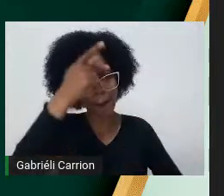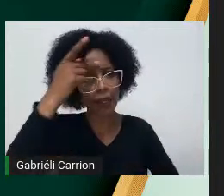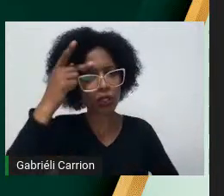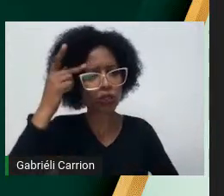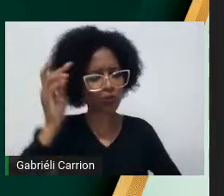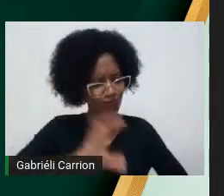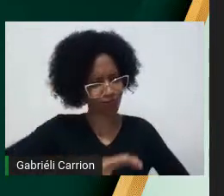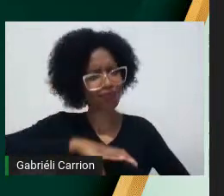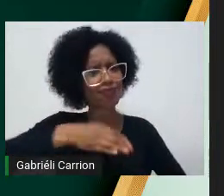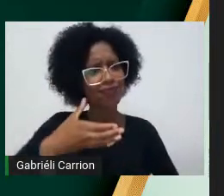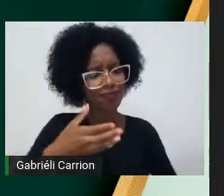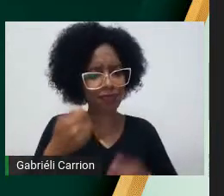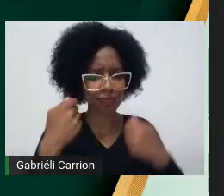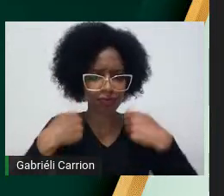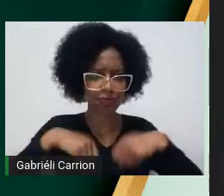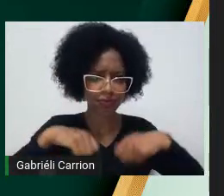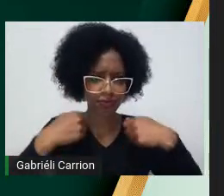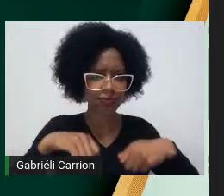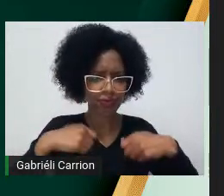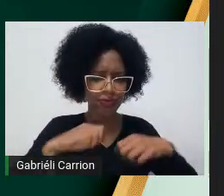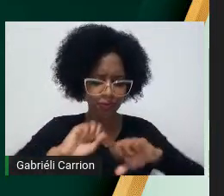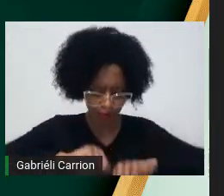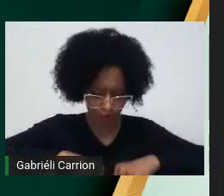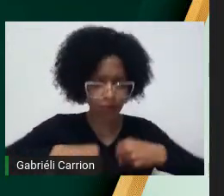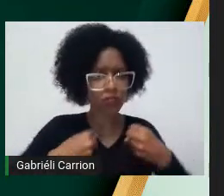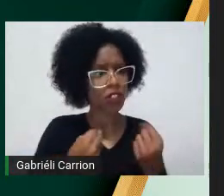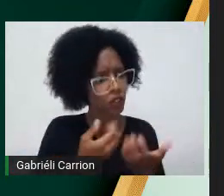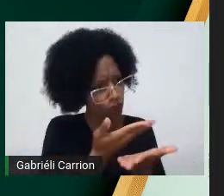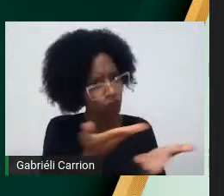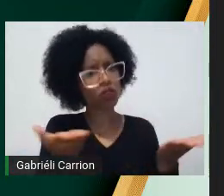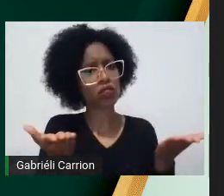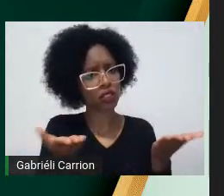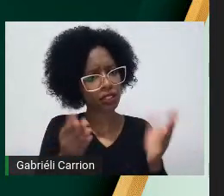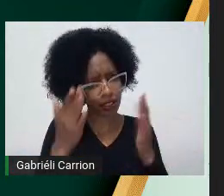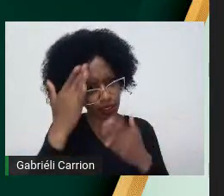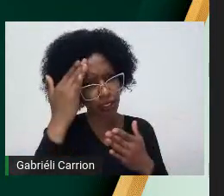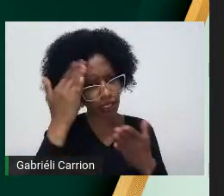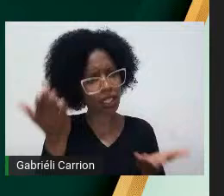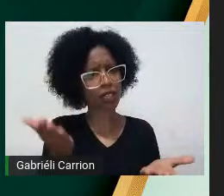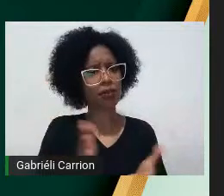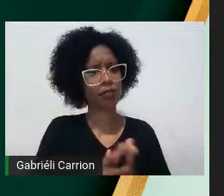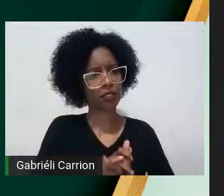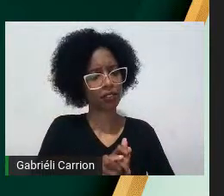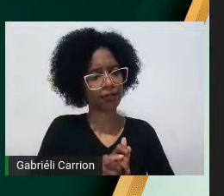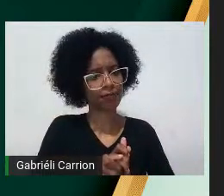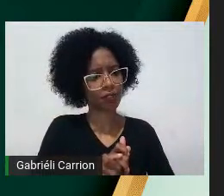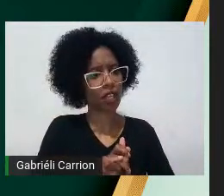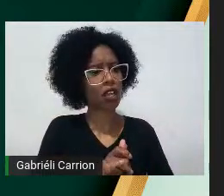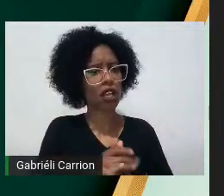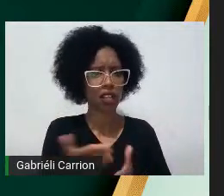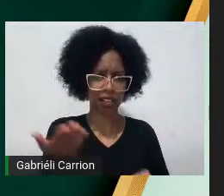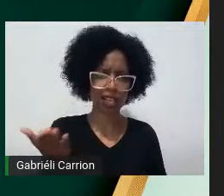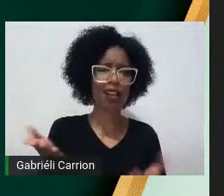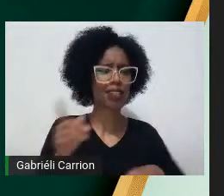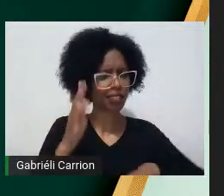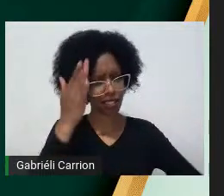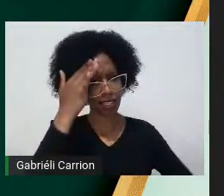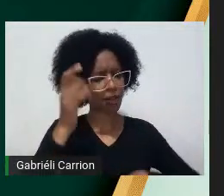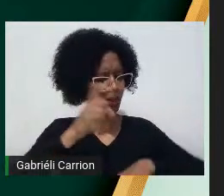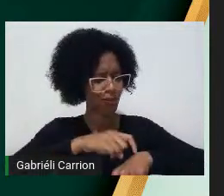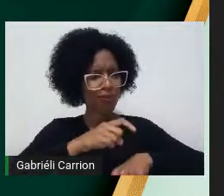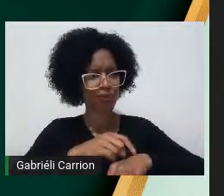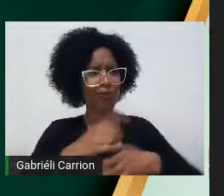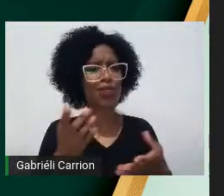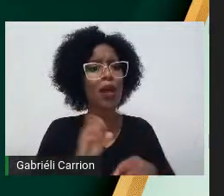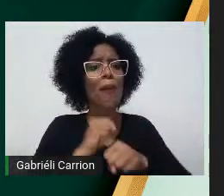cair, mas que saibam se levantar. E vocês sabem como fazer isso. Vocês passaram por aquele momento difícil da pandemia,